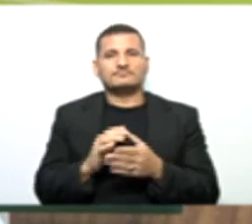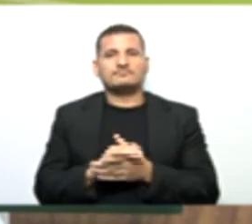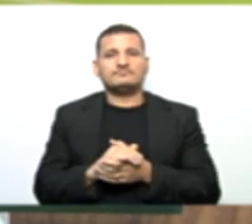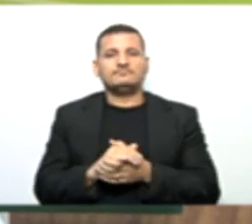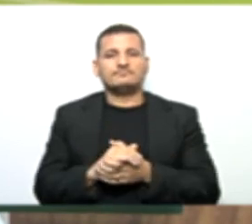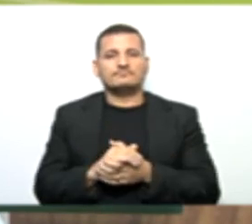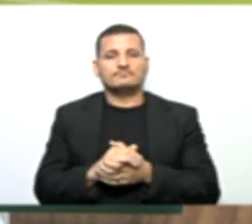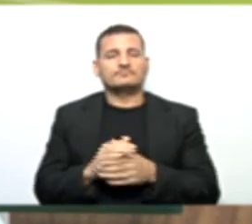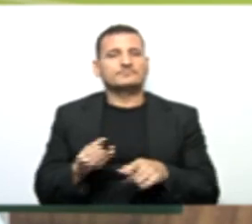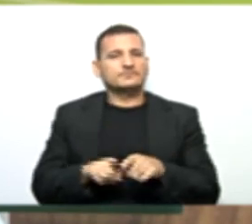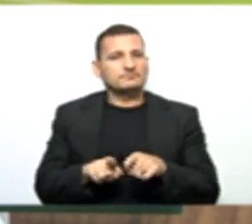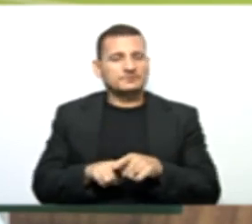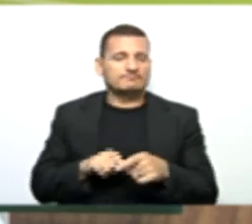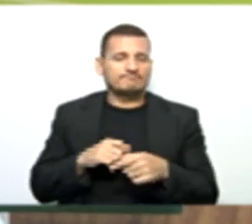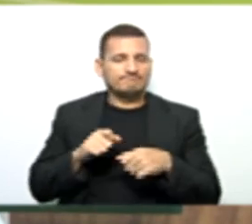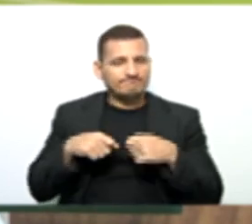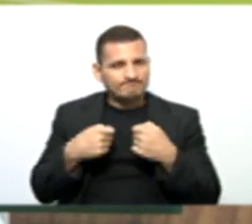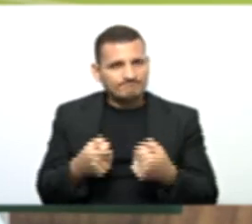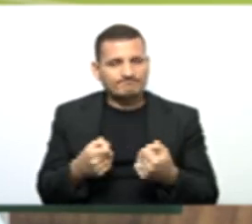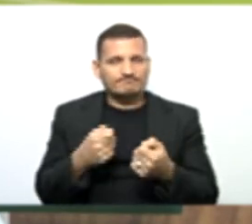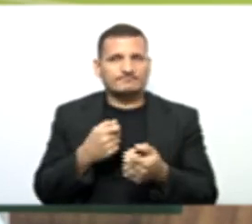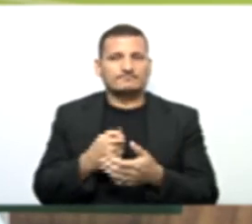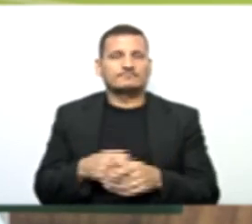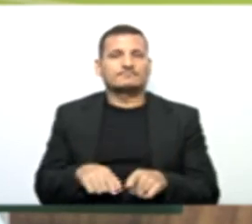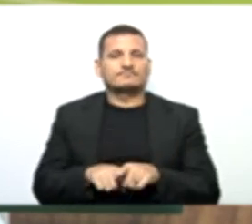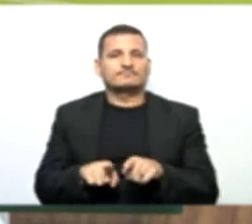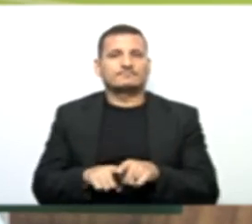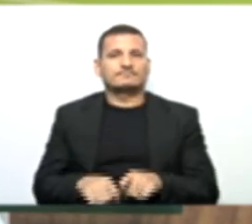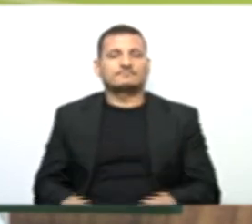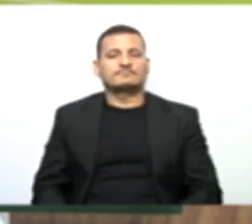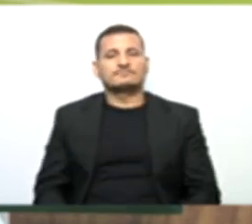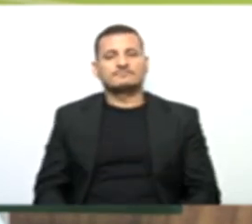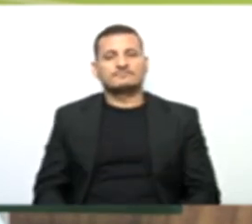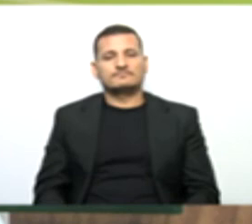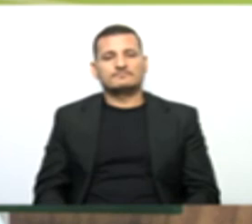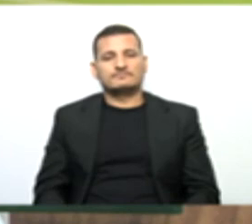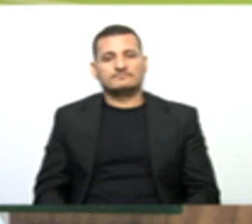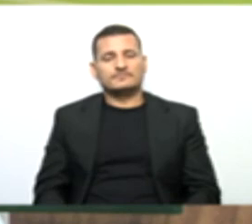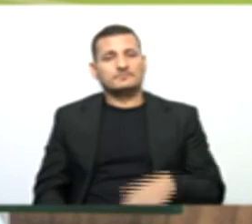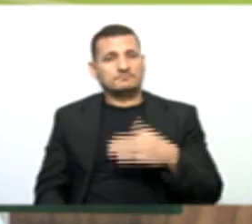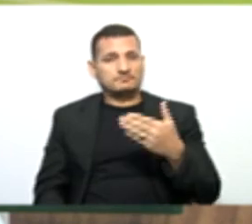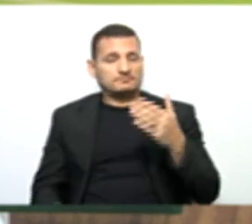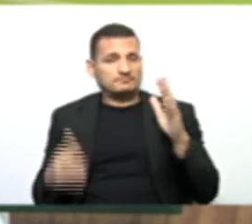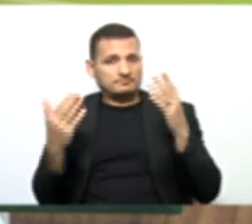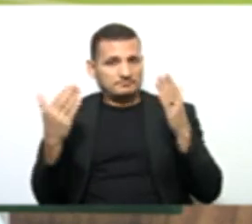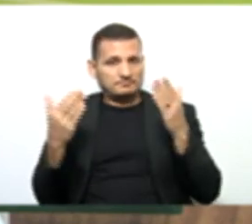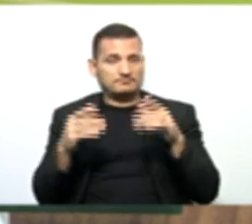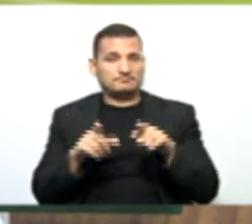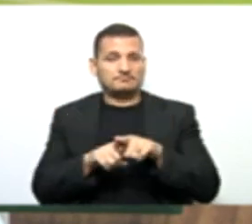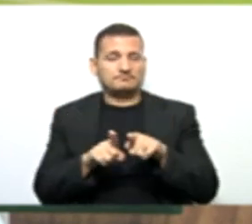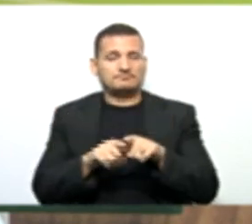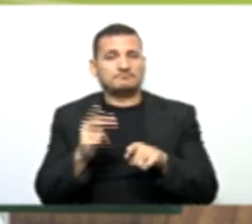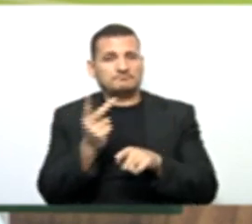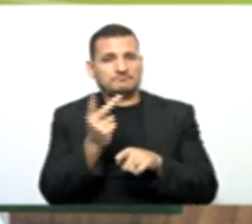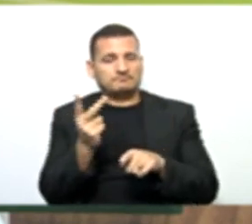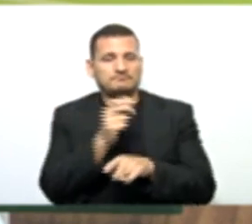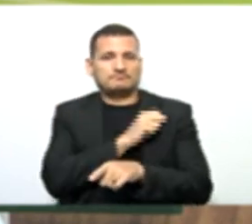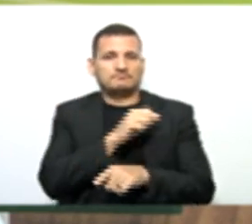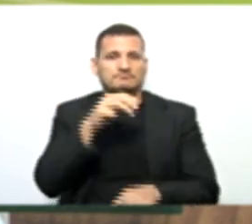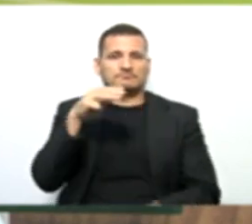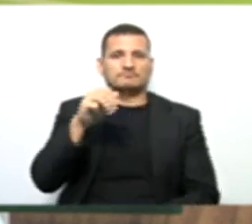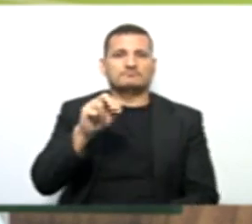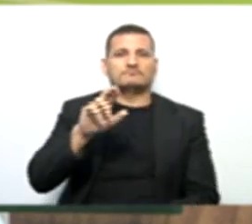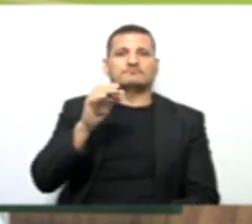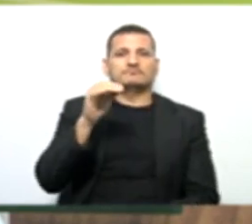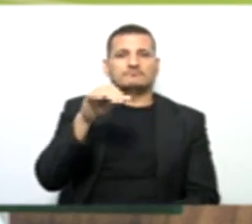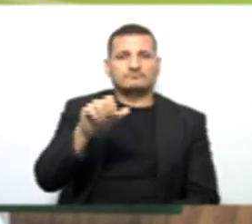e persistência, né? Paciência e persistência, é isso. Mas queria deixar parabéns principalmente a dois alunos, Marcos